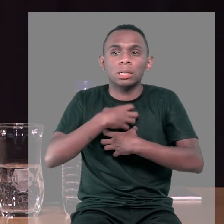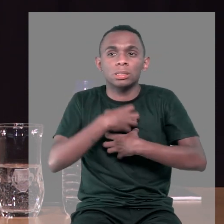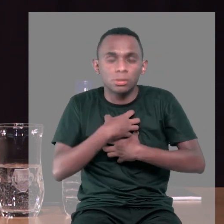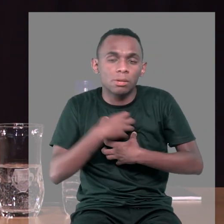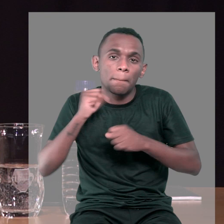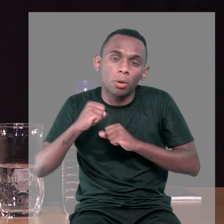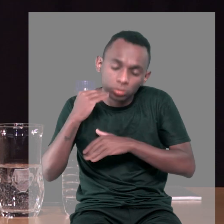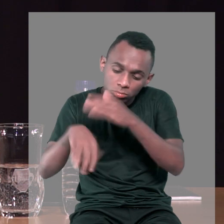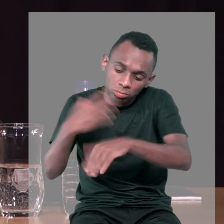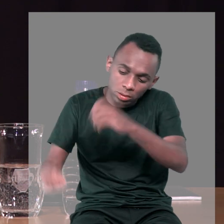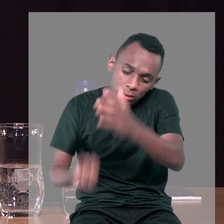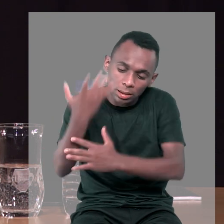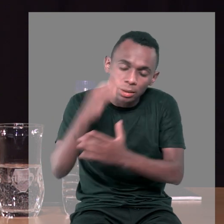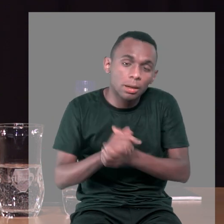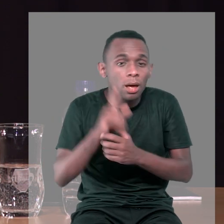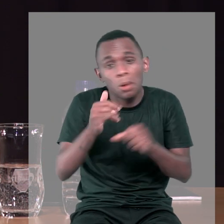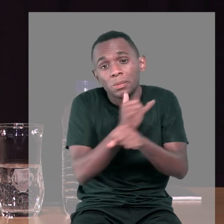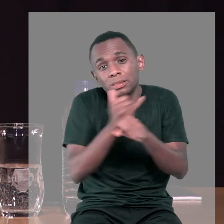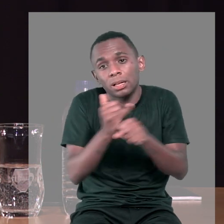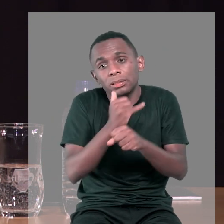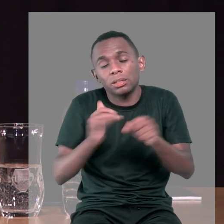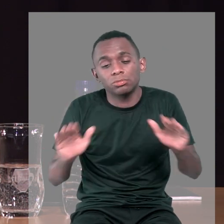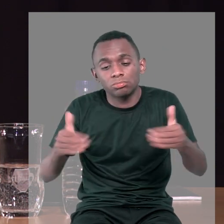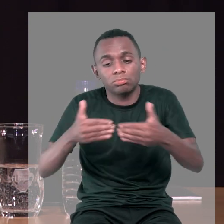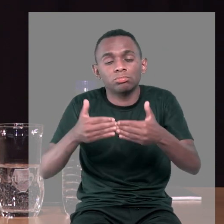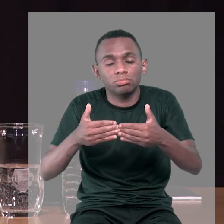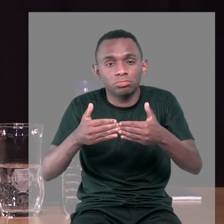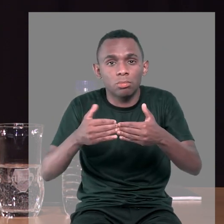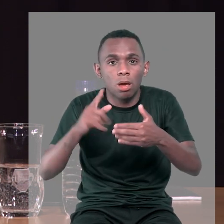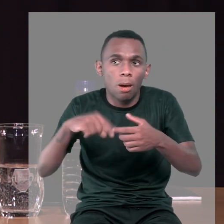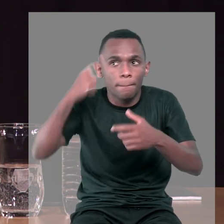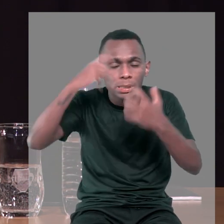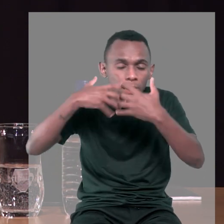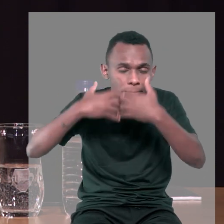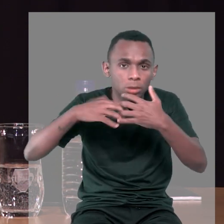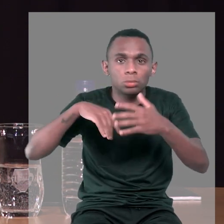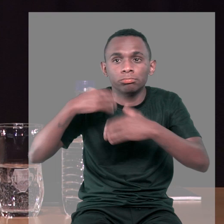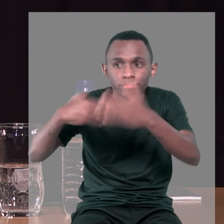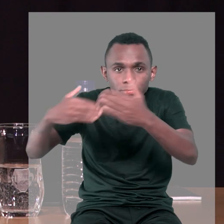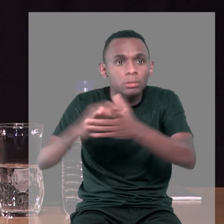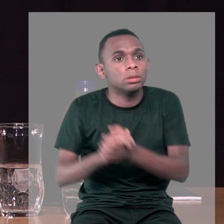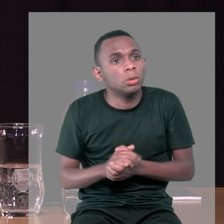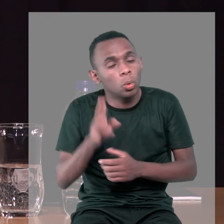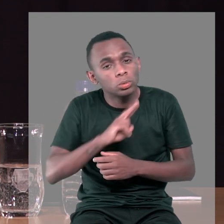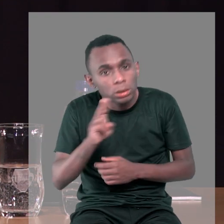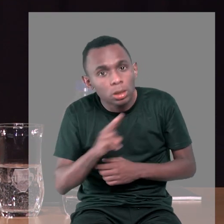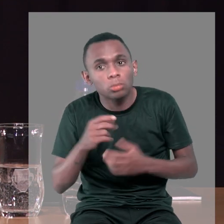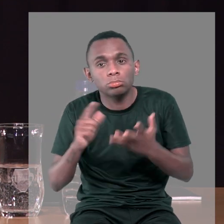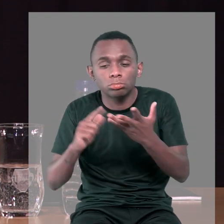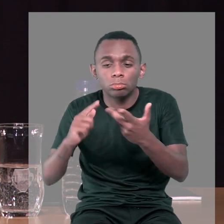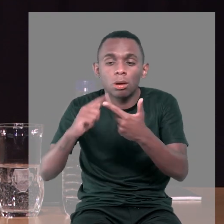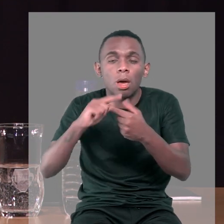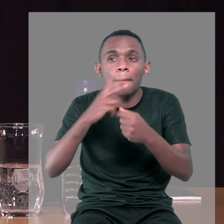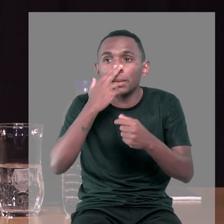a brecha através da qual o pensamento pode emergir. Então, há uma